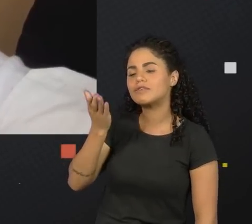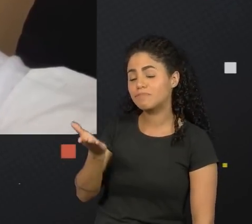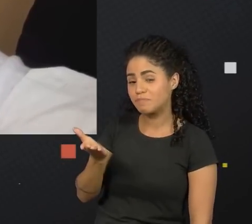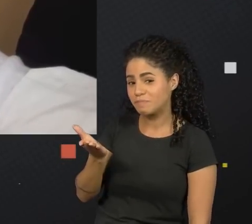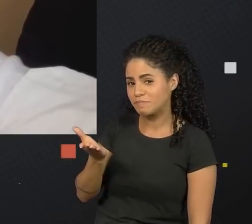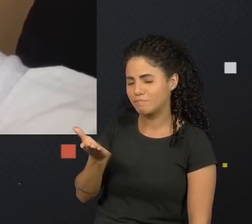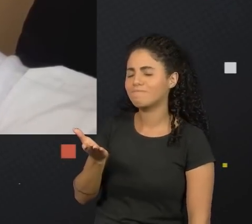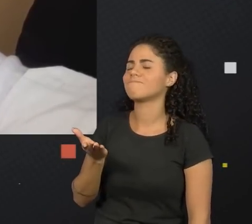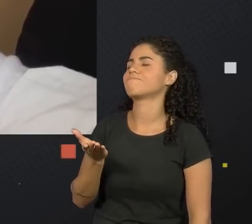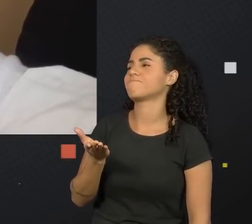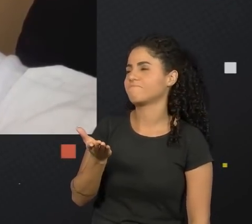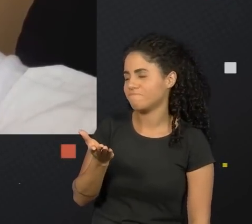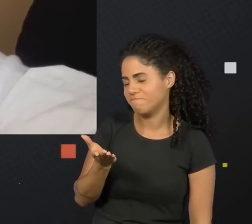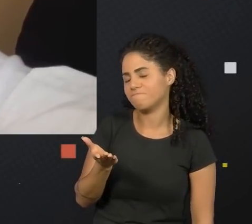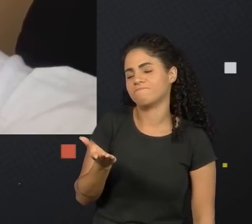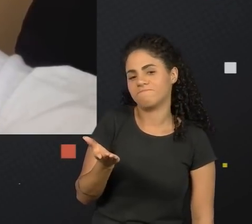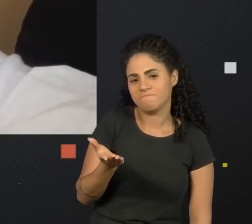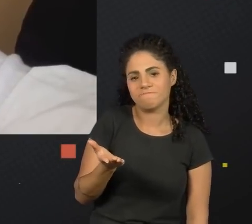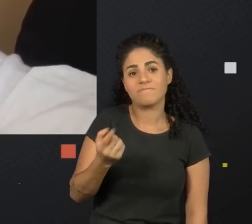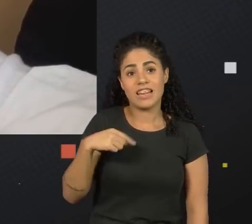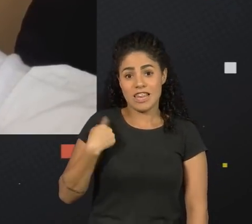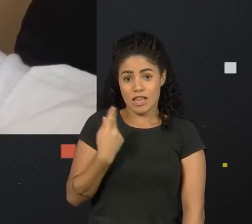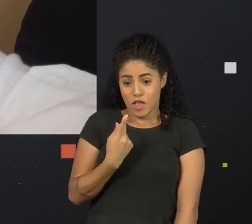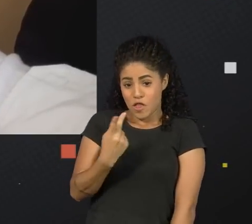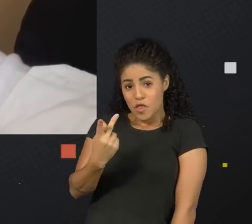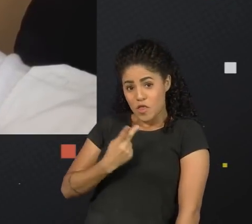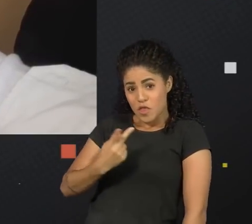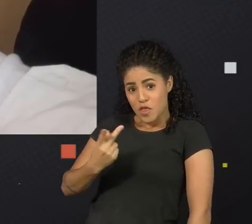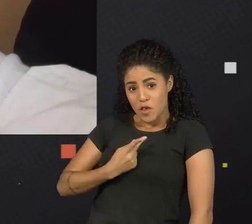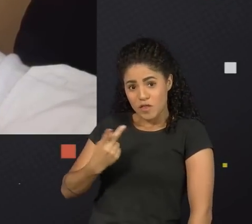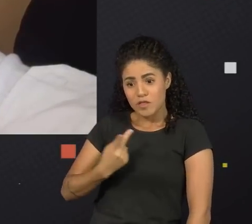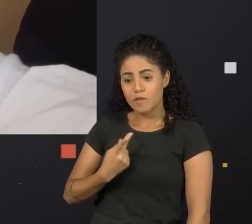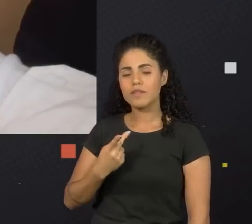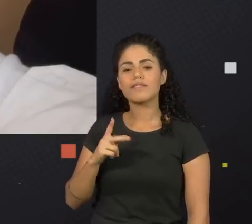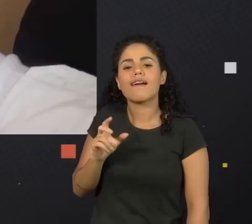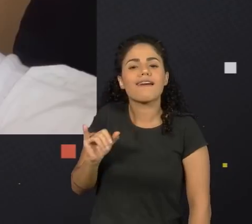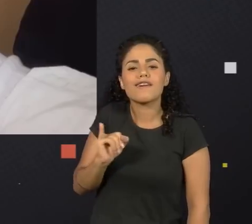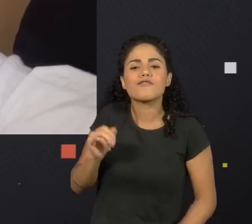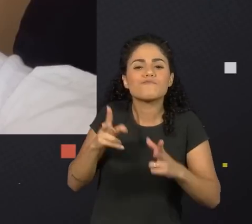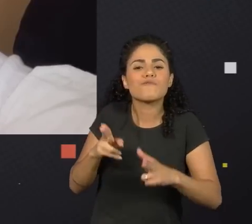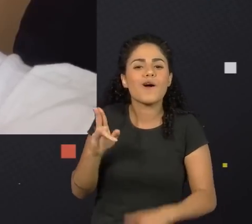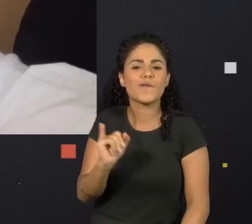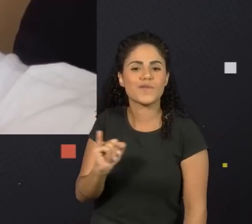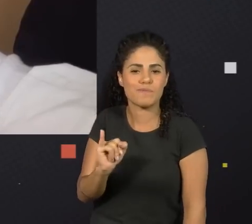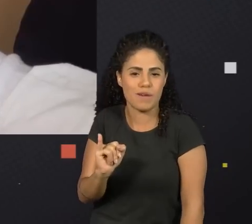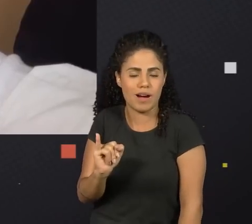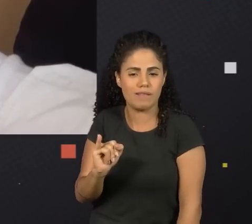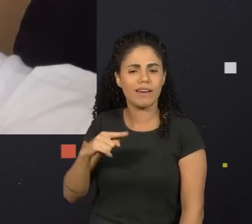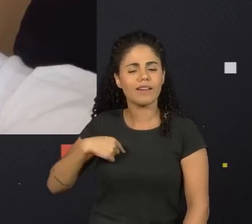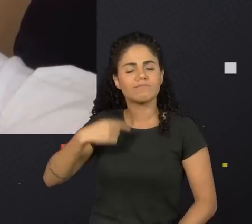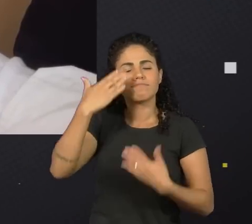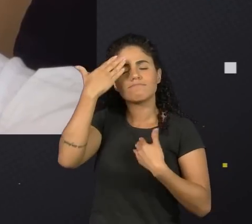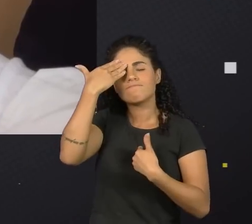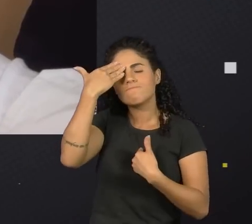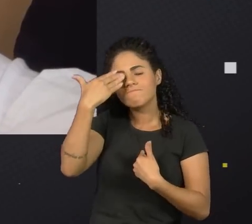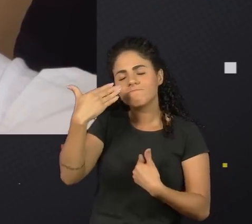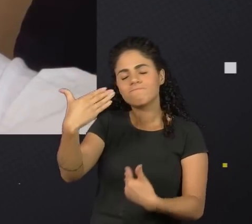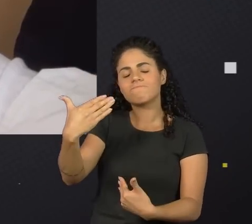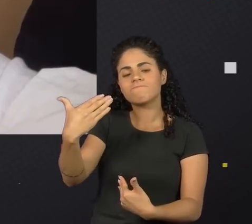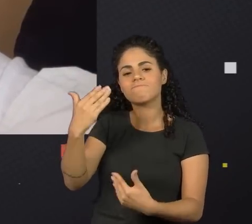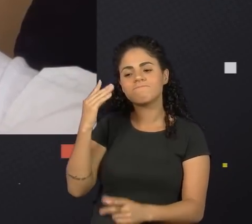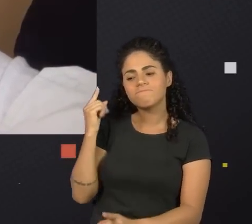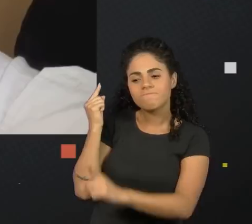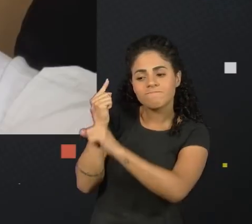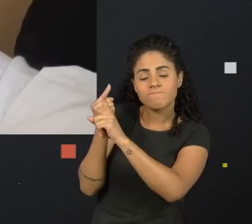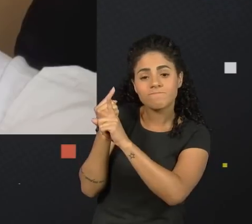Mais que tudo, é um irmão que eu ganhei nessa vida. Eu sou muito grata pelo nosso